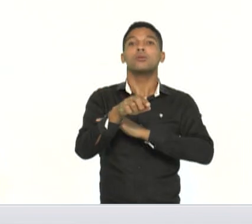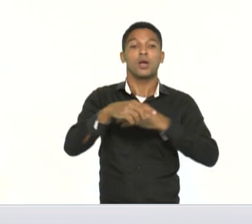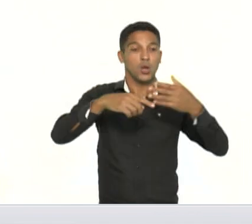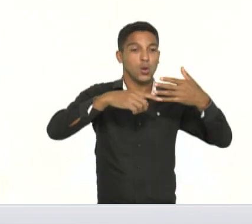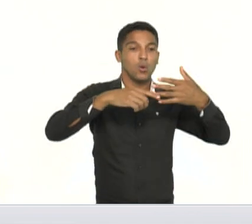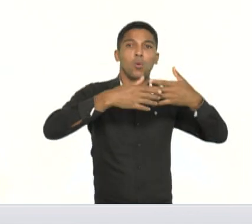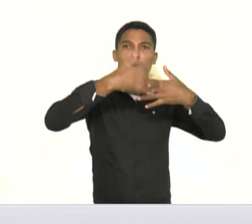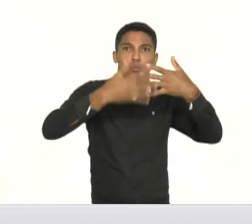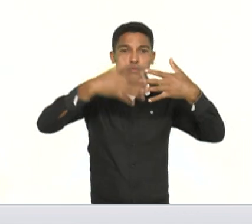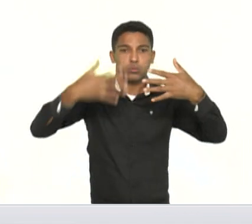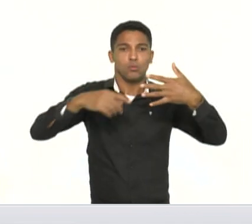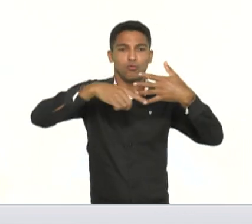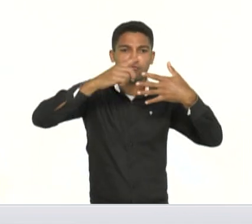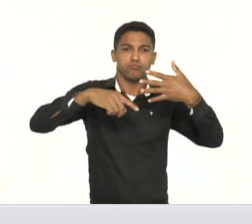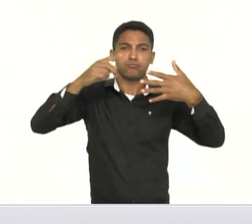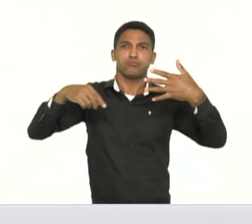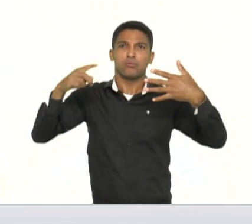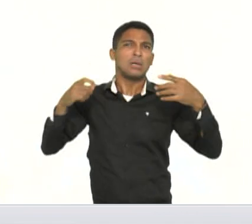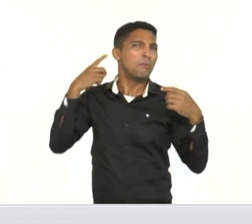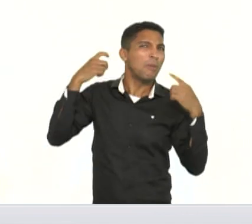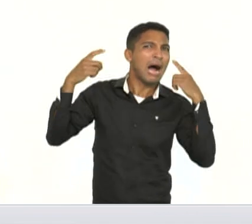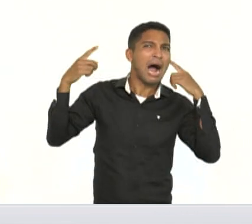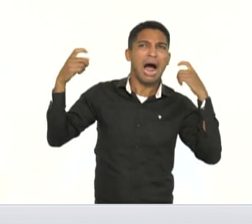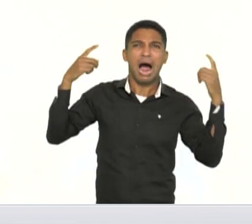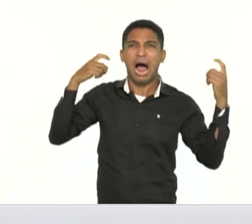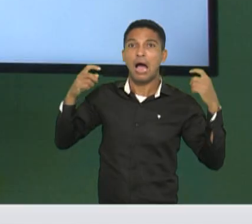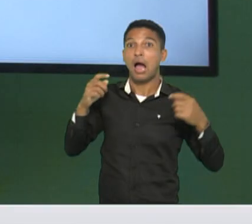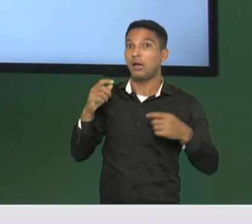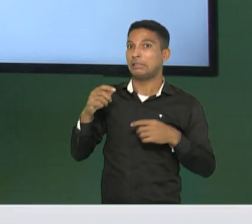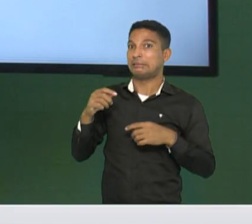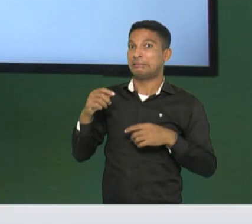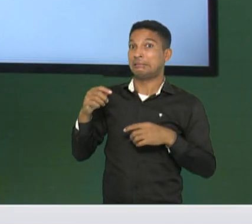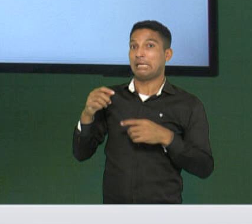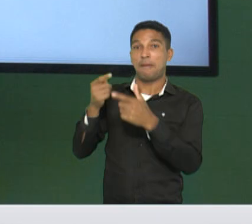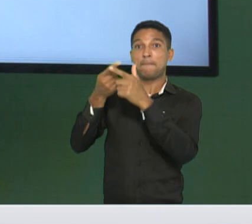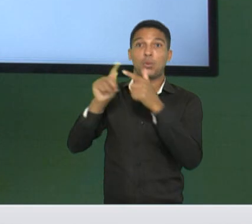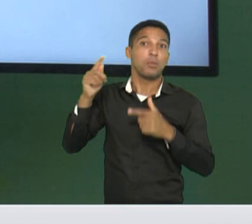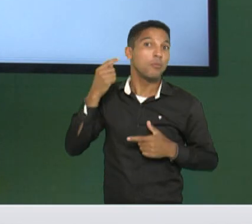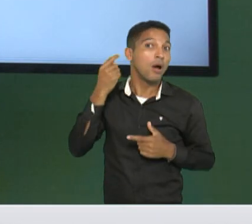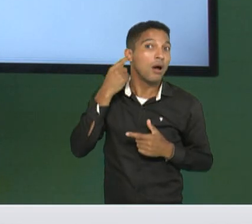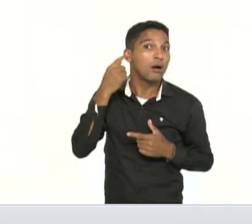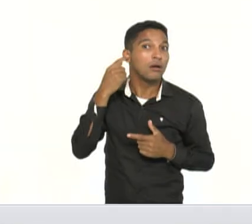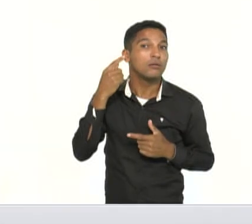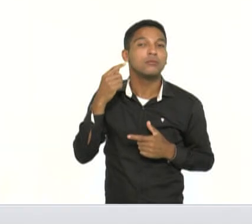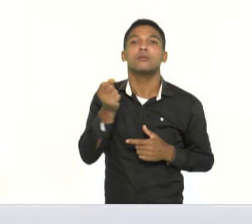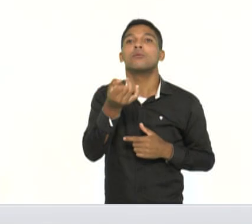perigoso para a audição humana. Eu vou dar um tempinho e a gente já volta.